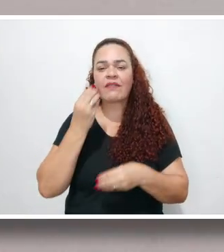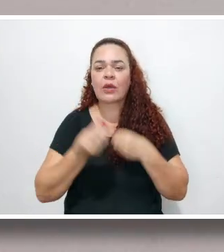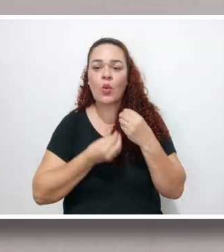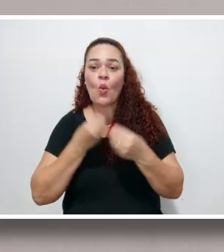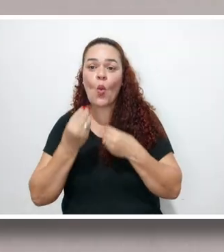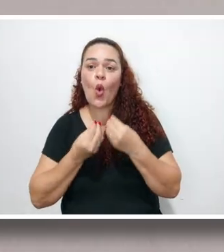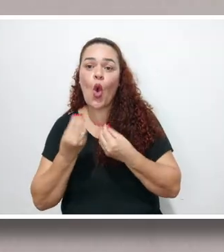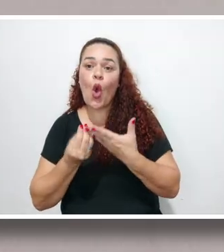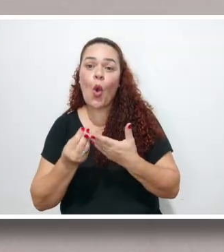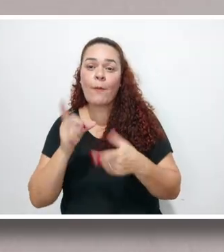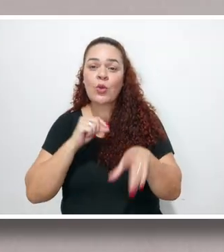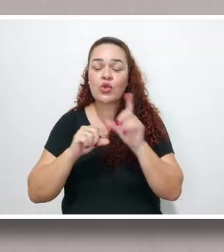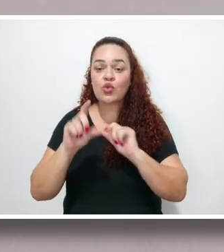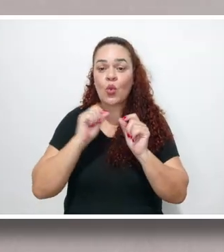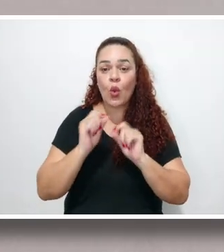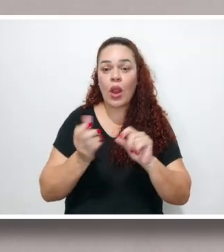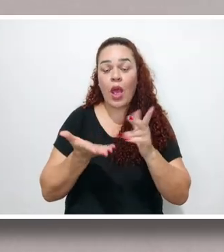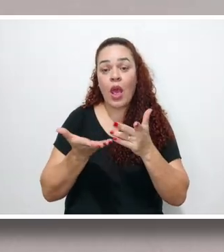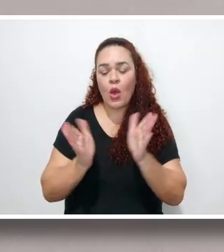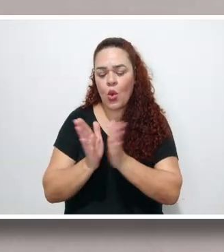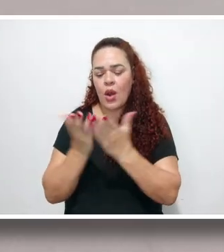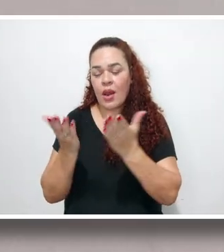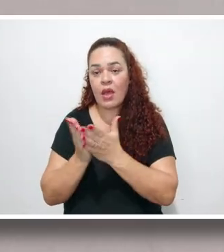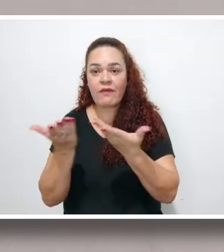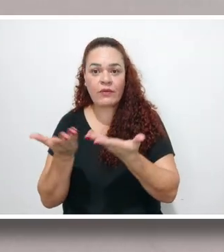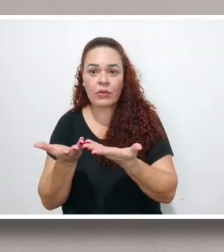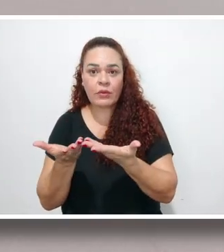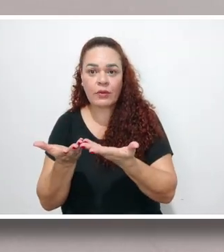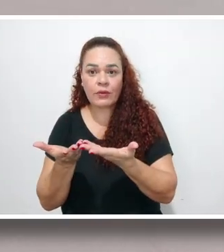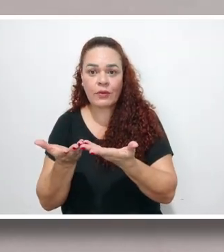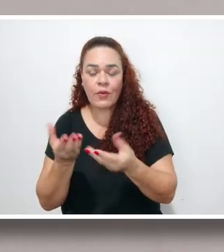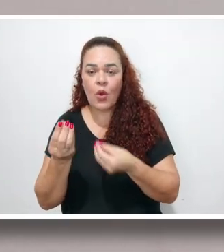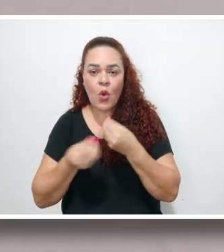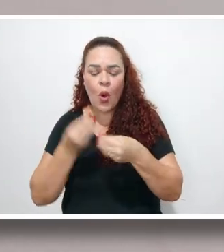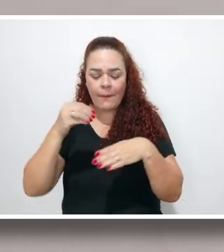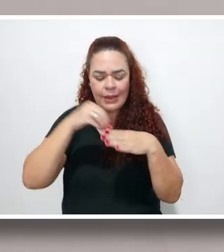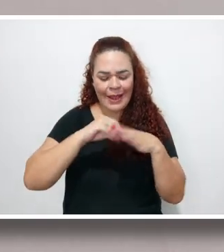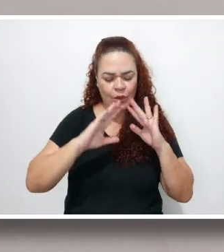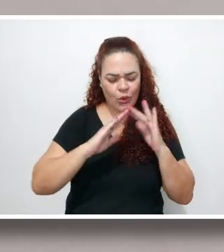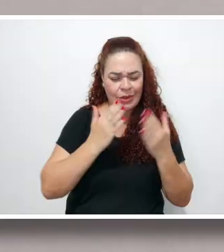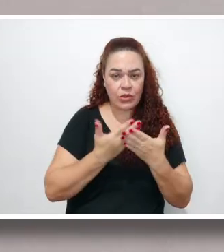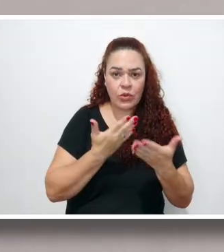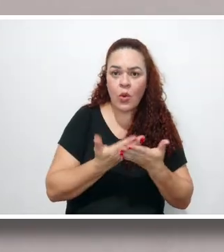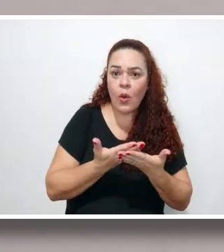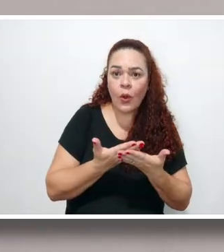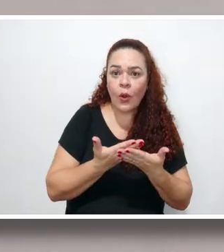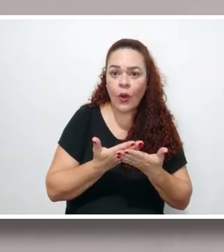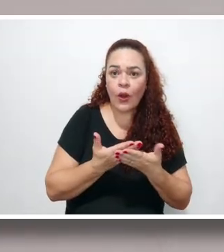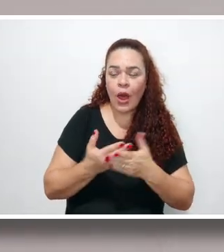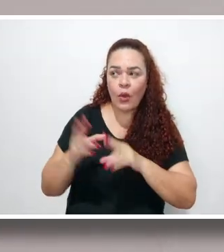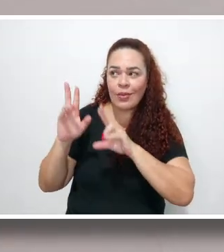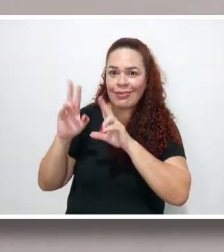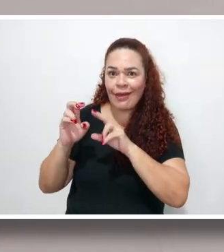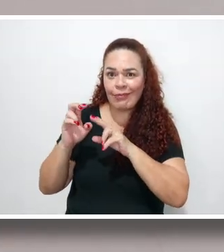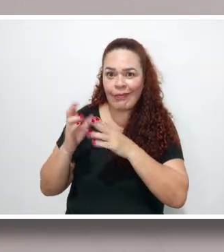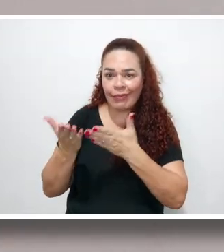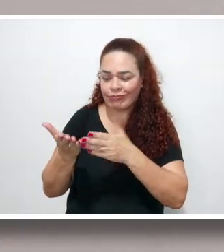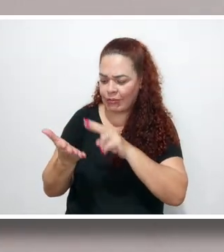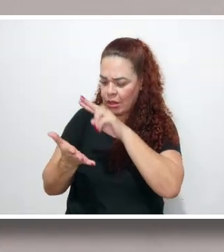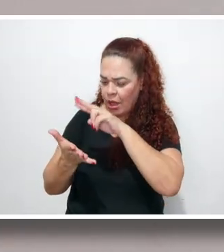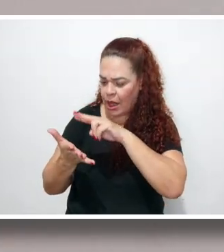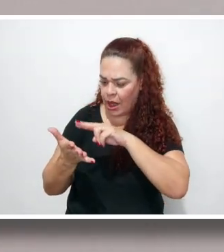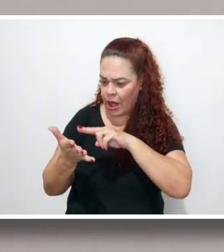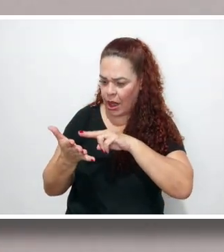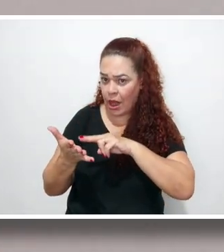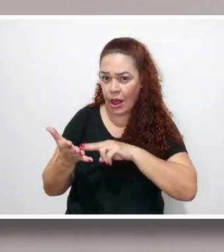gente pensava como que era a escolha dos livros para as pessoas, né, dentro de uma escola. Te dava o